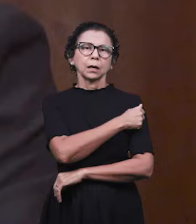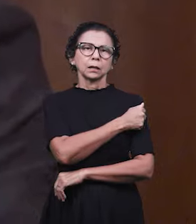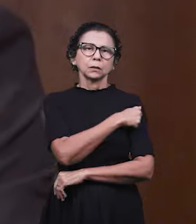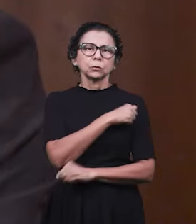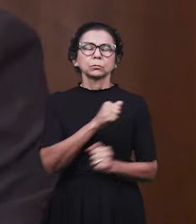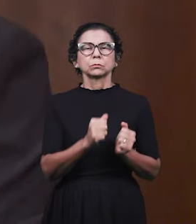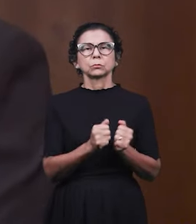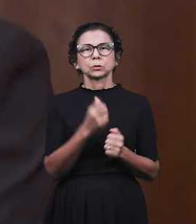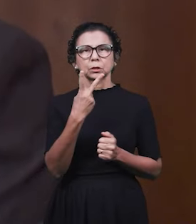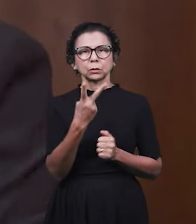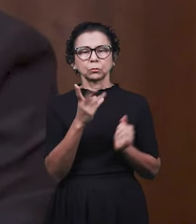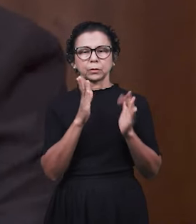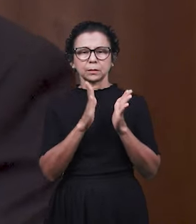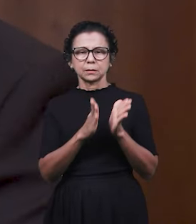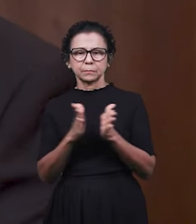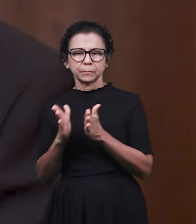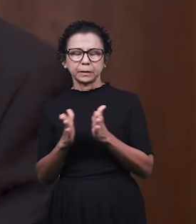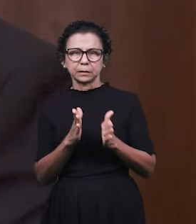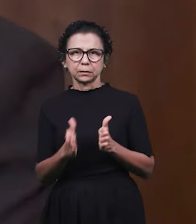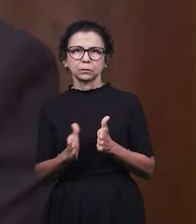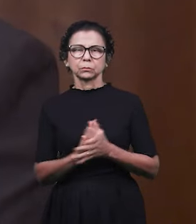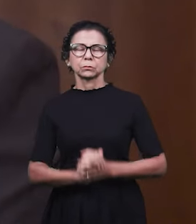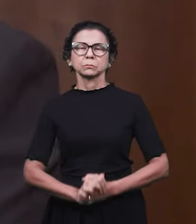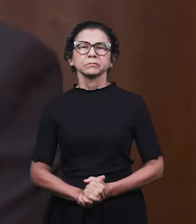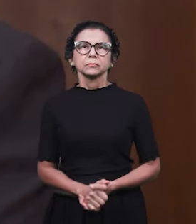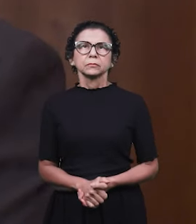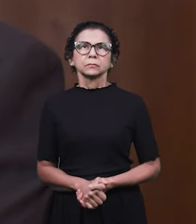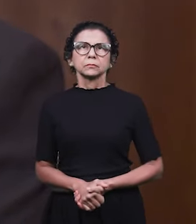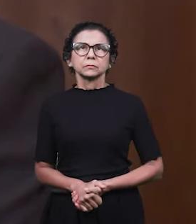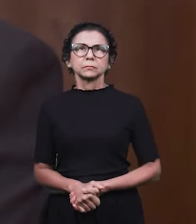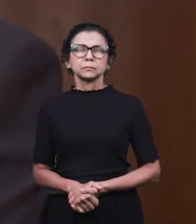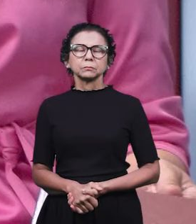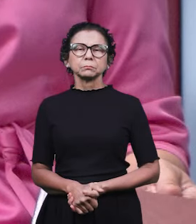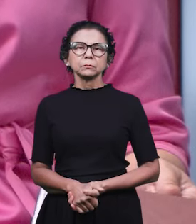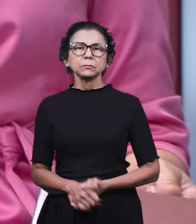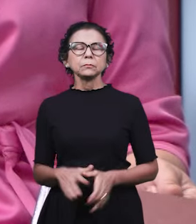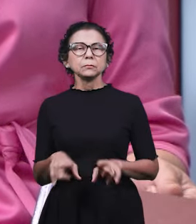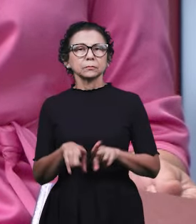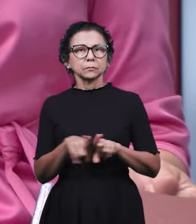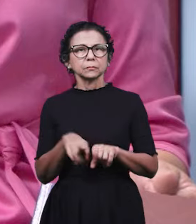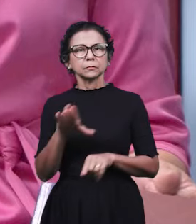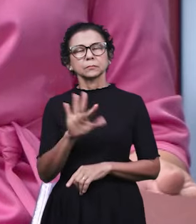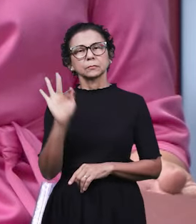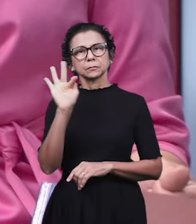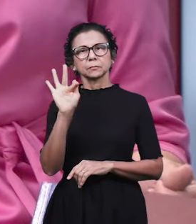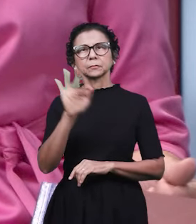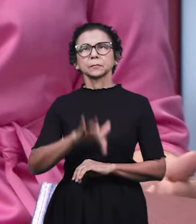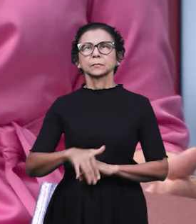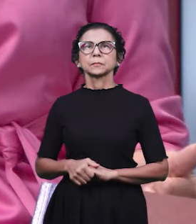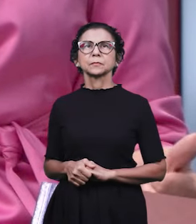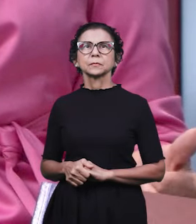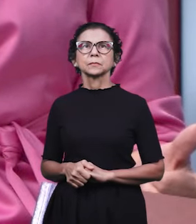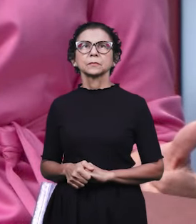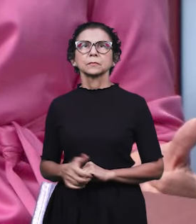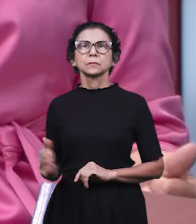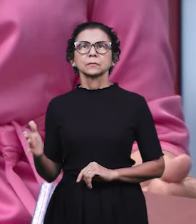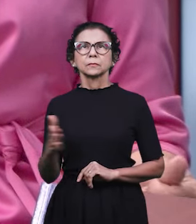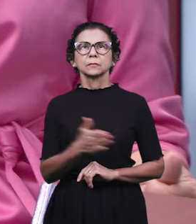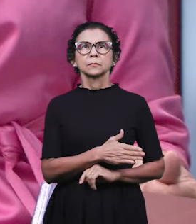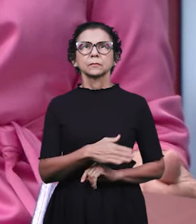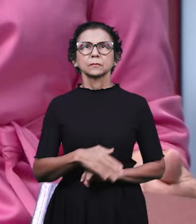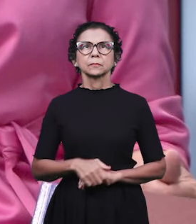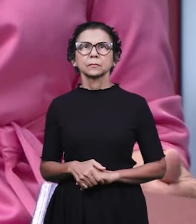com maior frequência com alunos de graduação também. Muito bom. Ungido Cleiton.